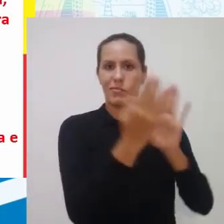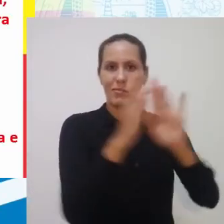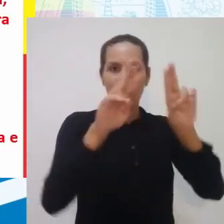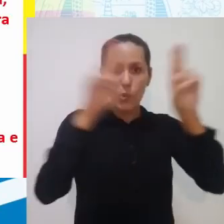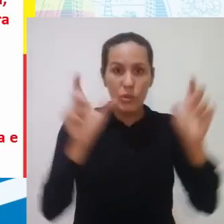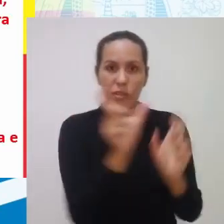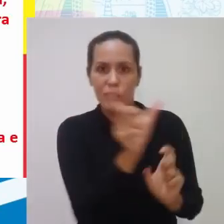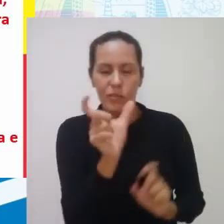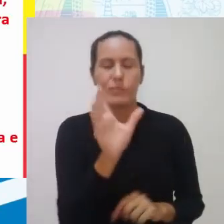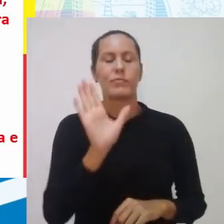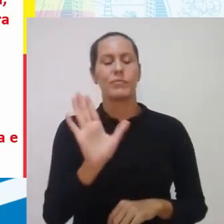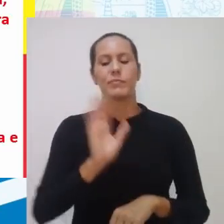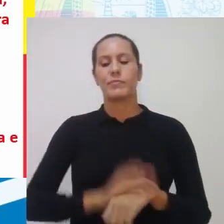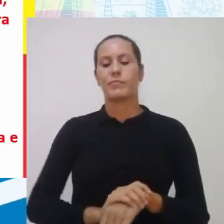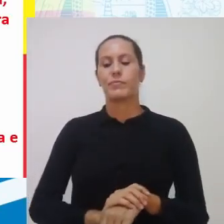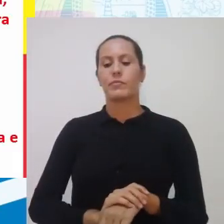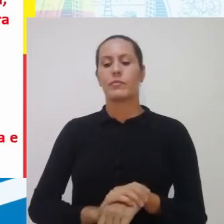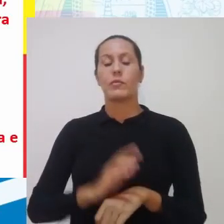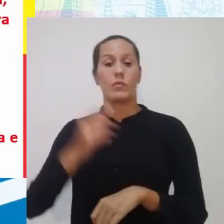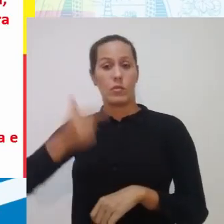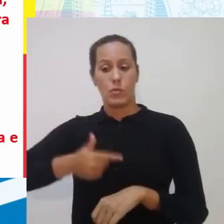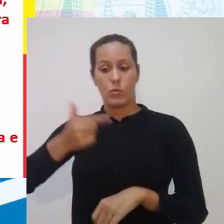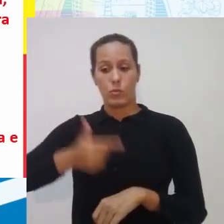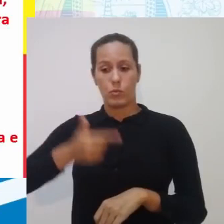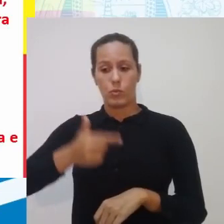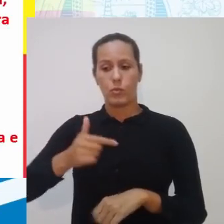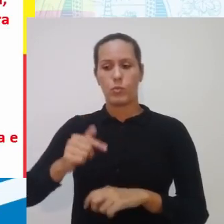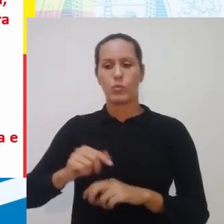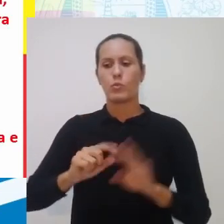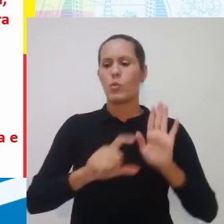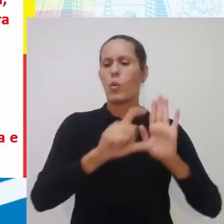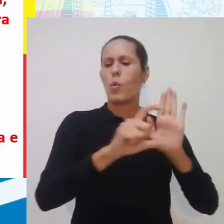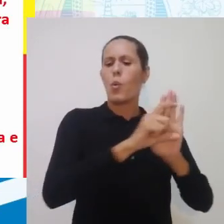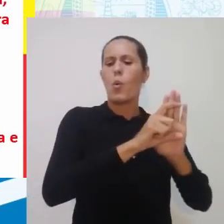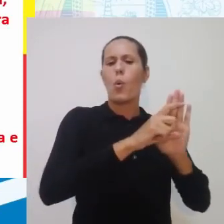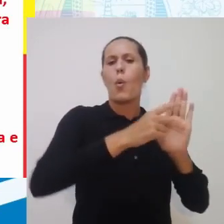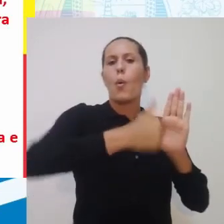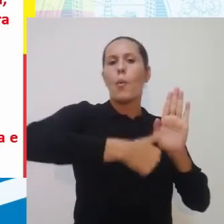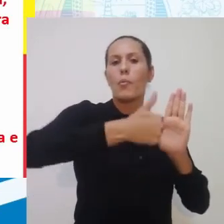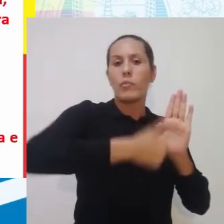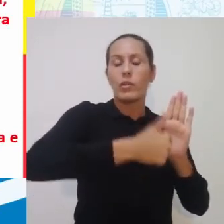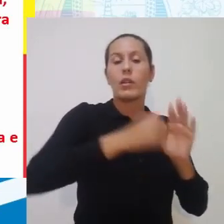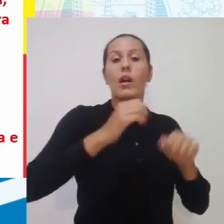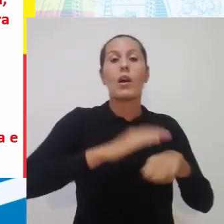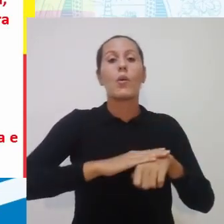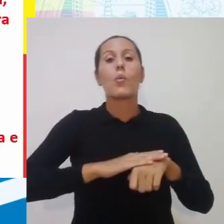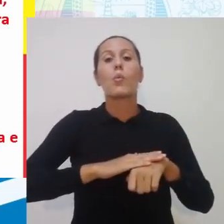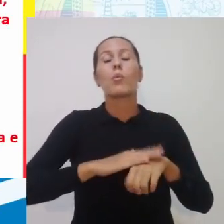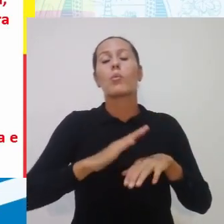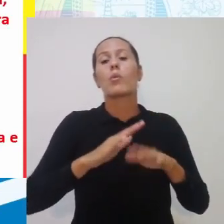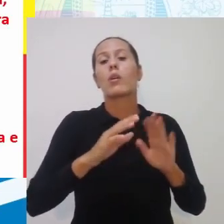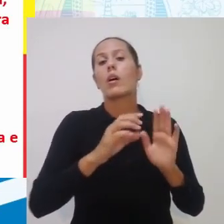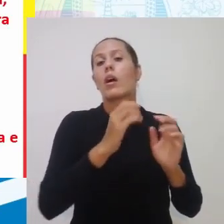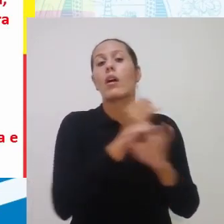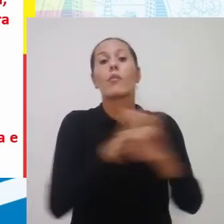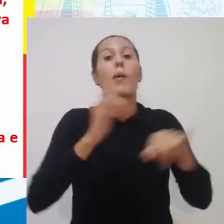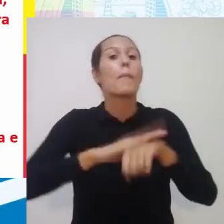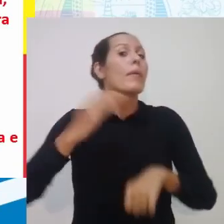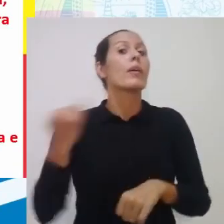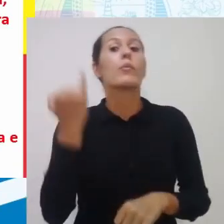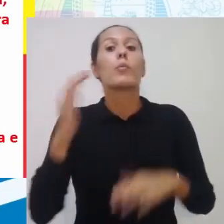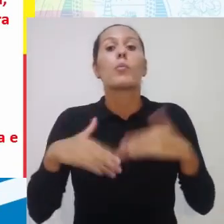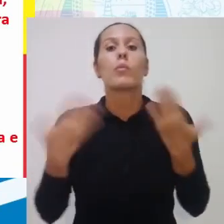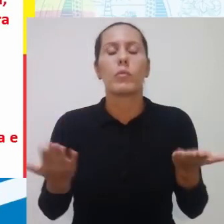da reportagem publicada. Segundo, no primeiro parágrafo, qual é a informação